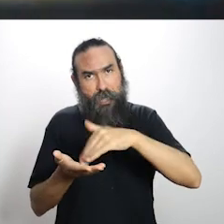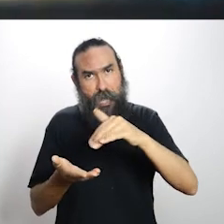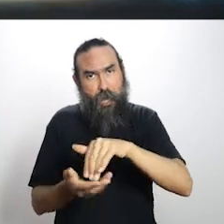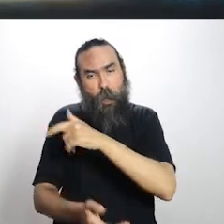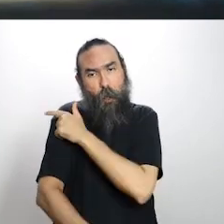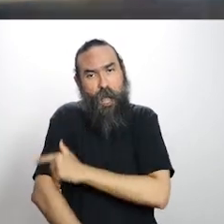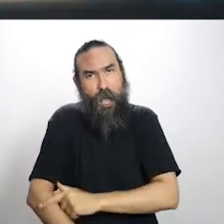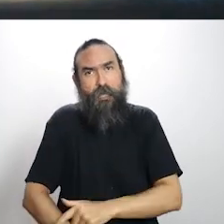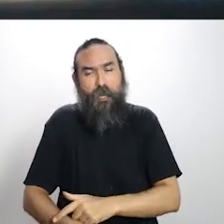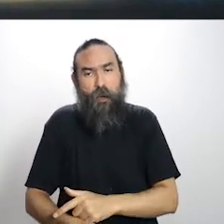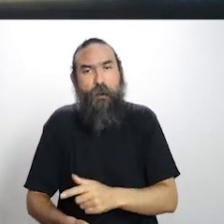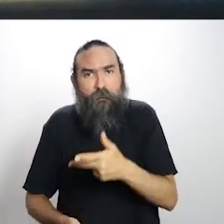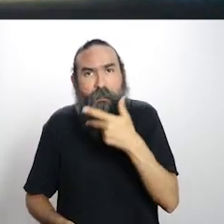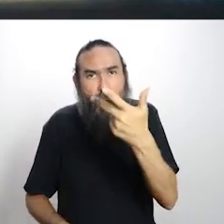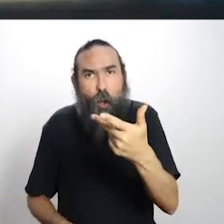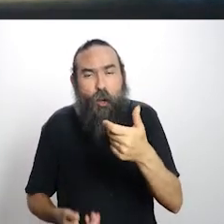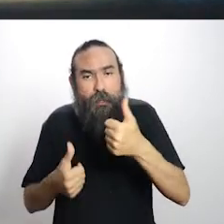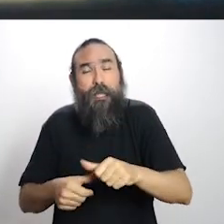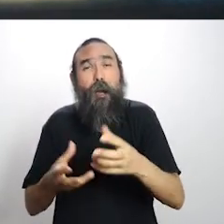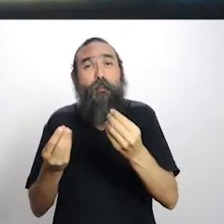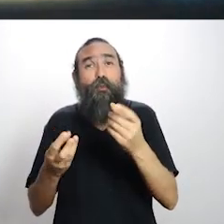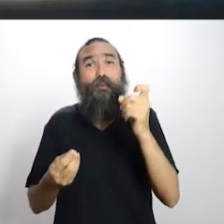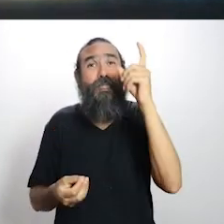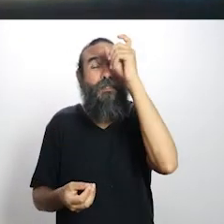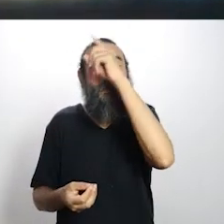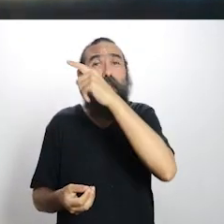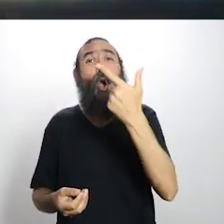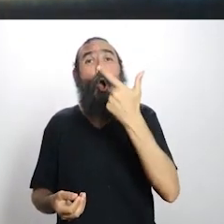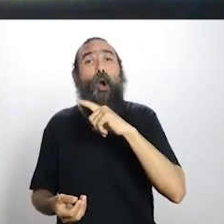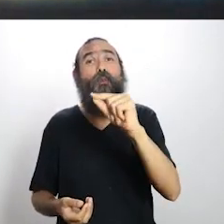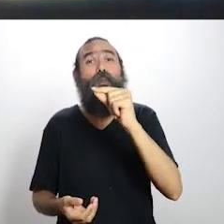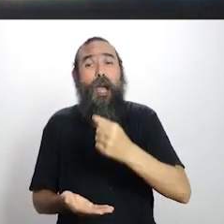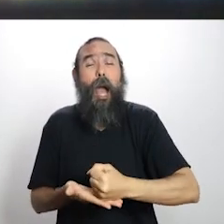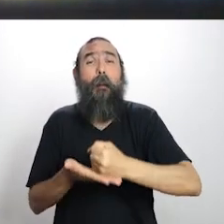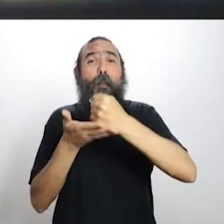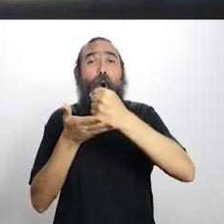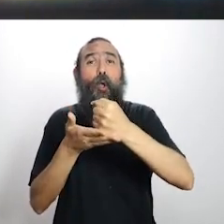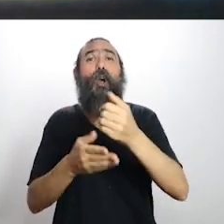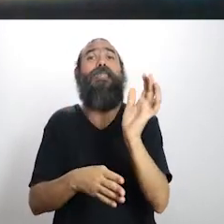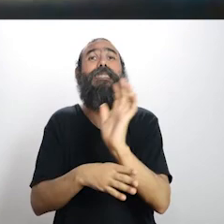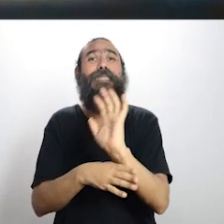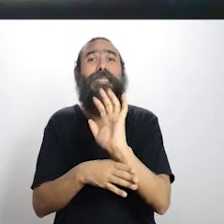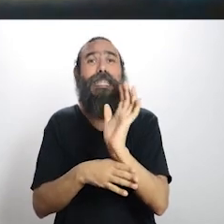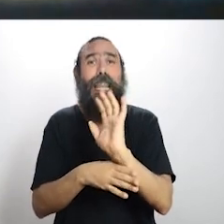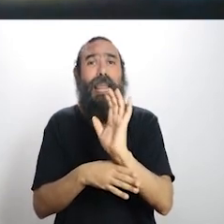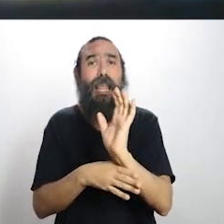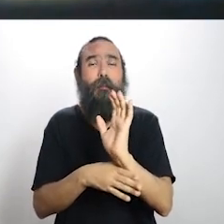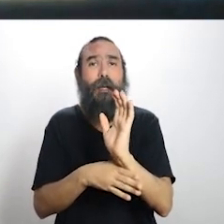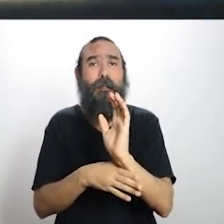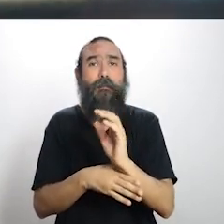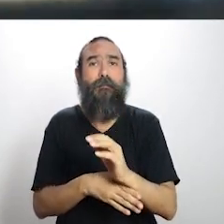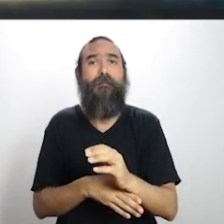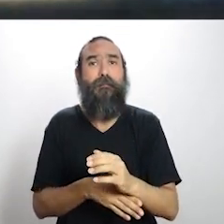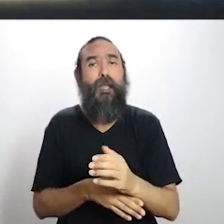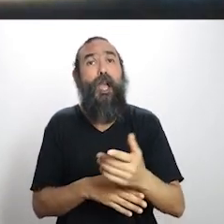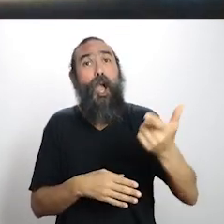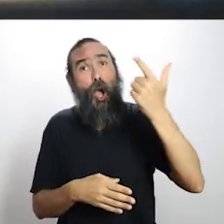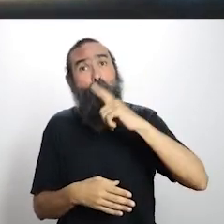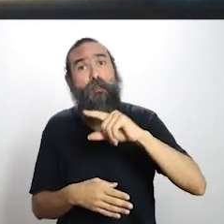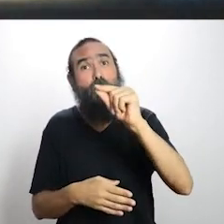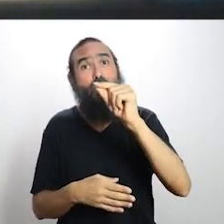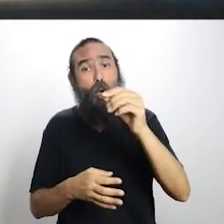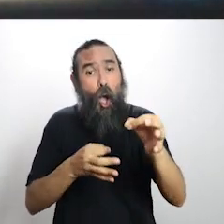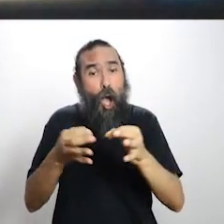patrocínio, um financiamento mediante a situação que estava para o cinema que eles assumiram lá e conseguiu mediante uma